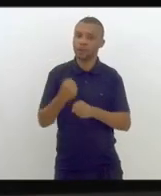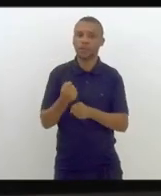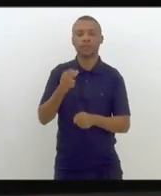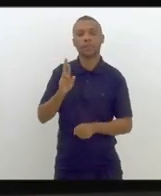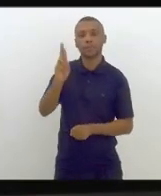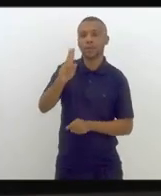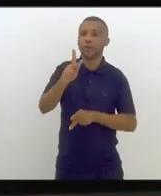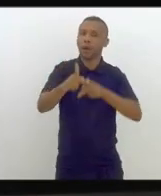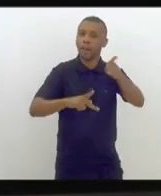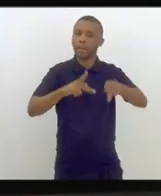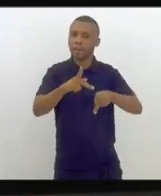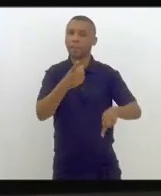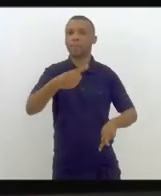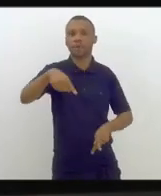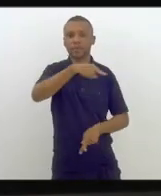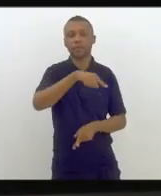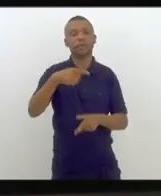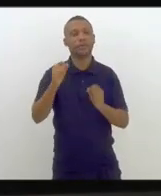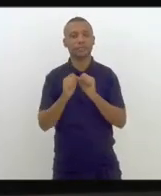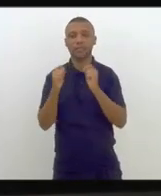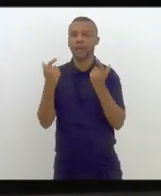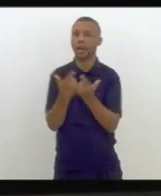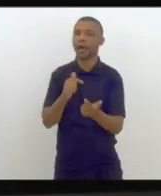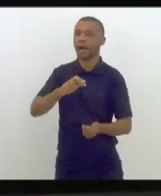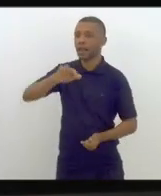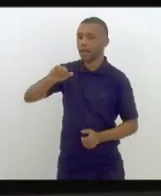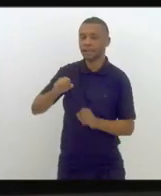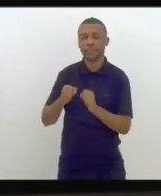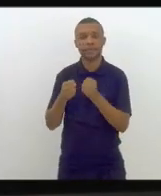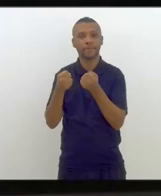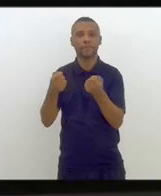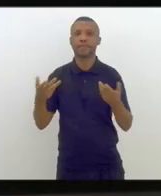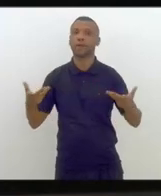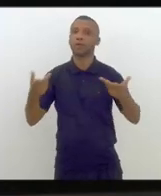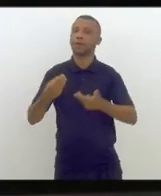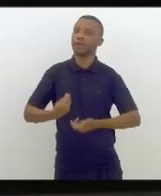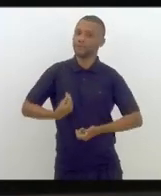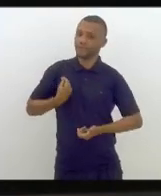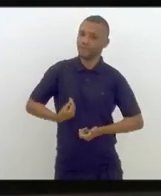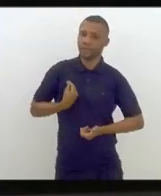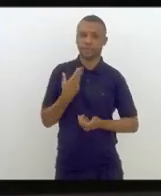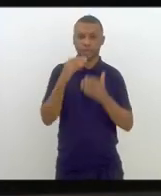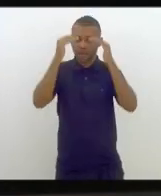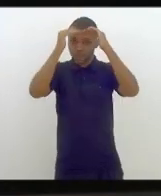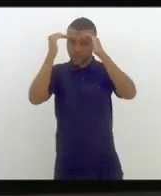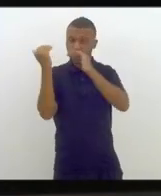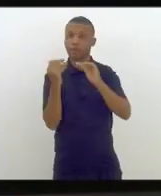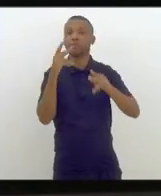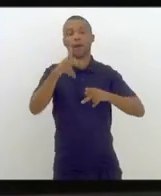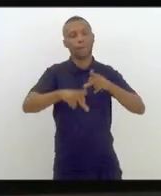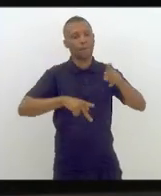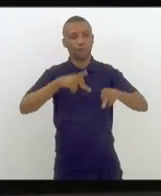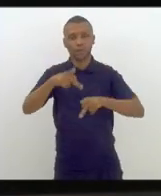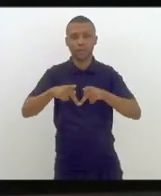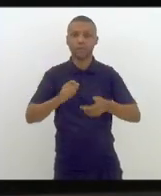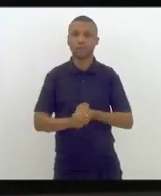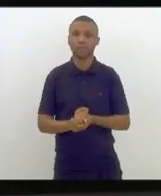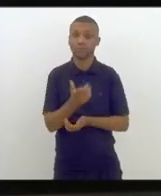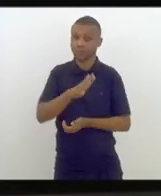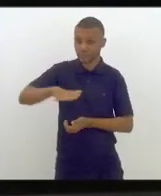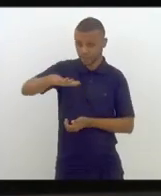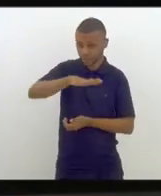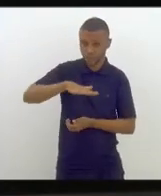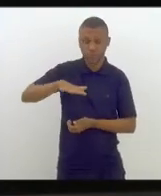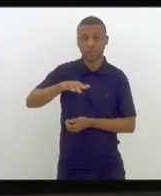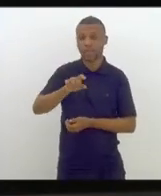representando vocês aqui no Parlamento em defesa da qualidade de vida, de respeito à população, à nossa região